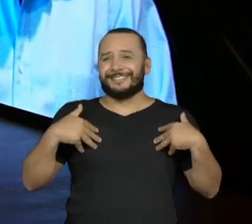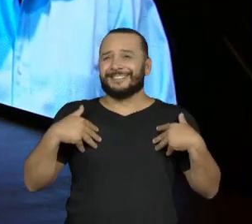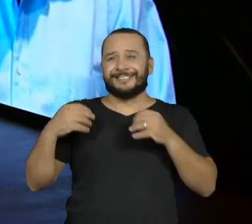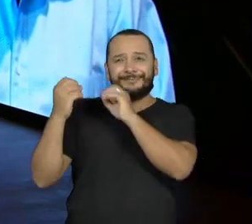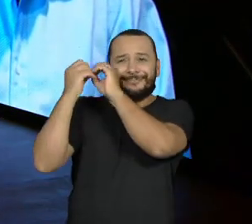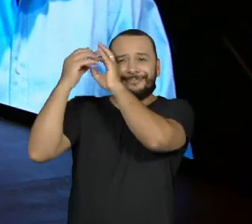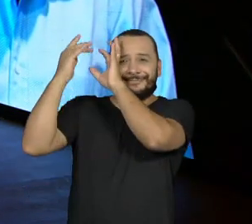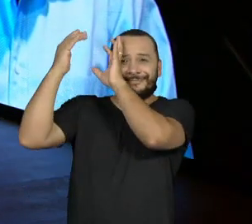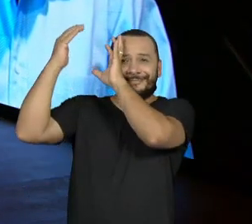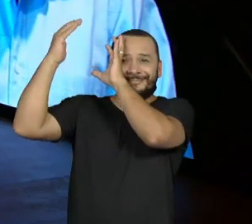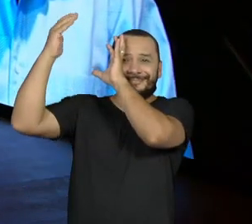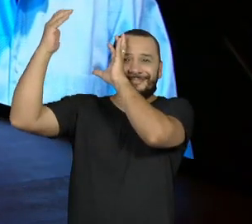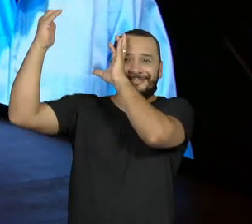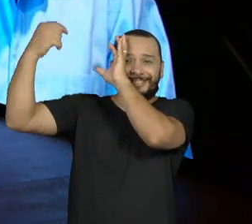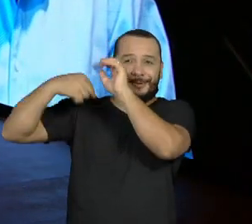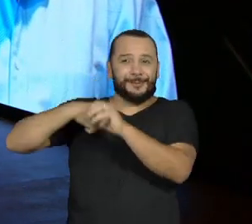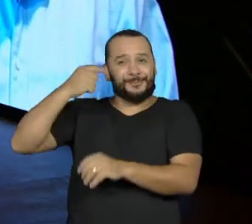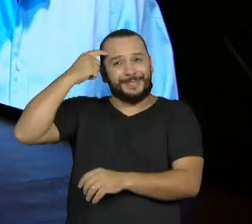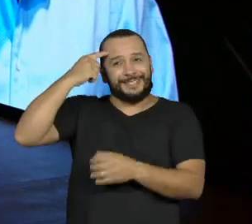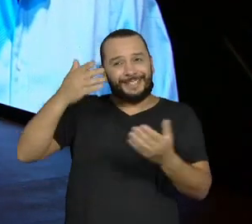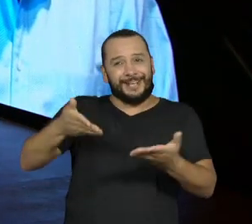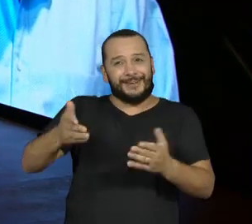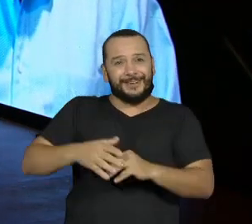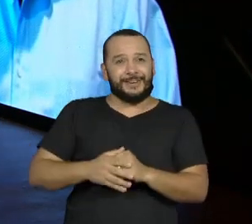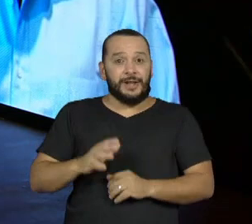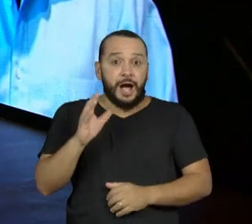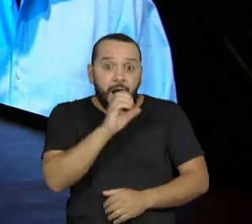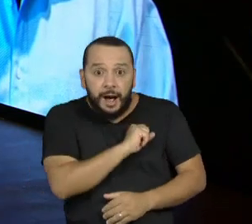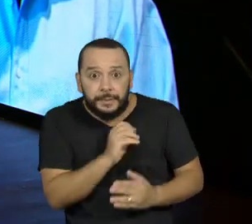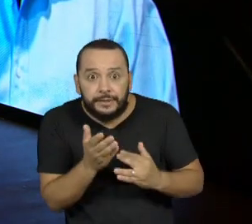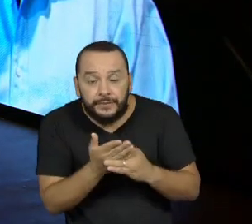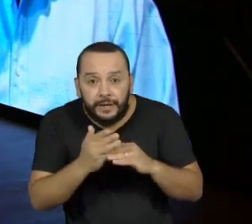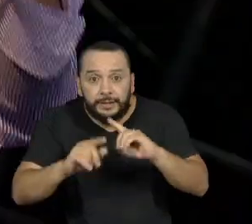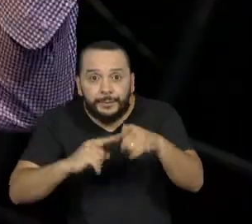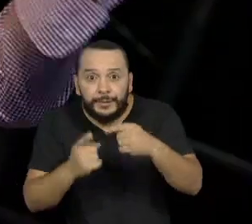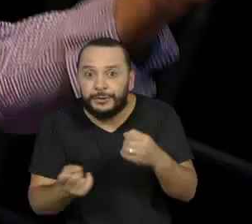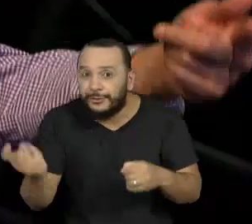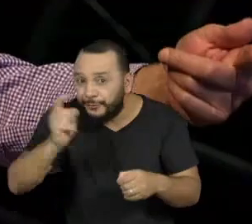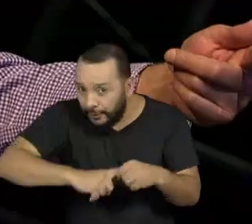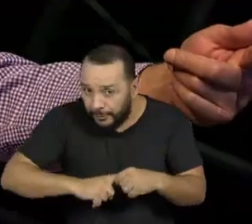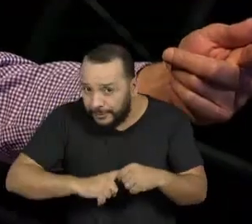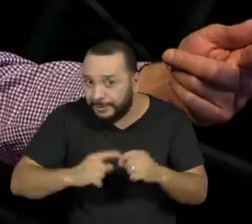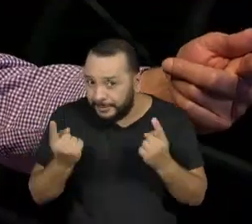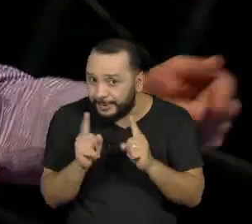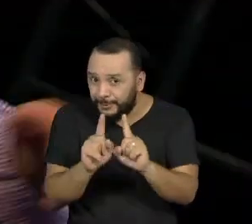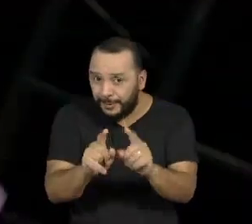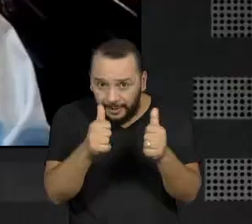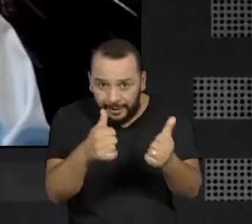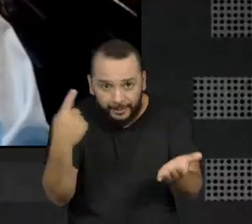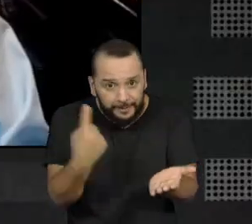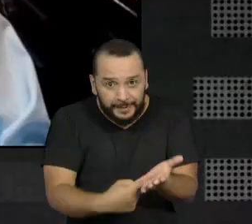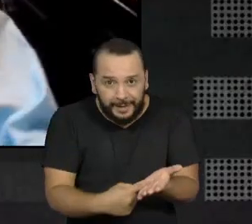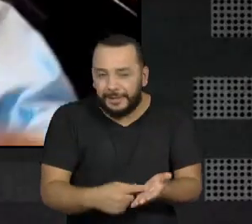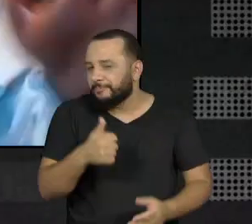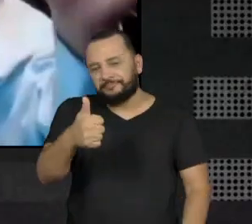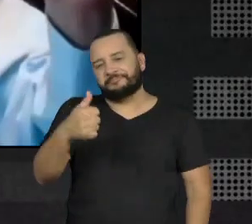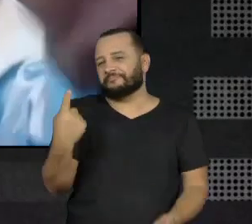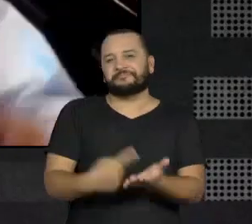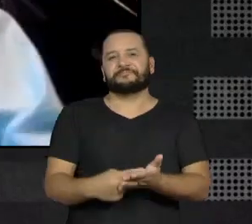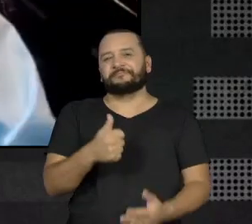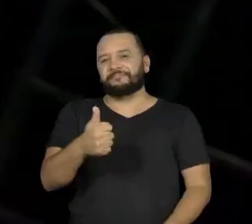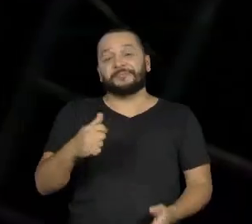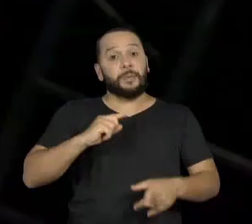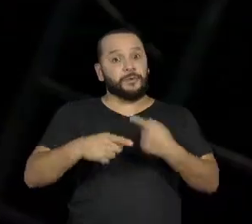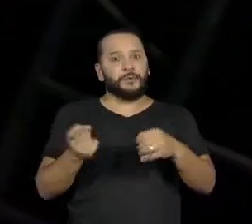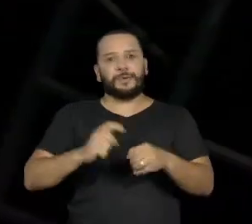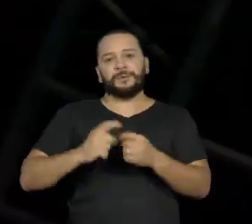Muito bom. Muito bom. Vamos fazer um rápido intervalo, Maurício. A gente continua já já, pode ser? Vamos lá, rapaz.